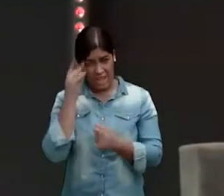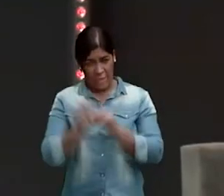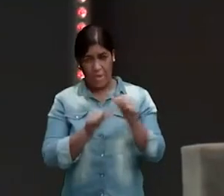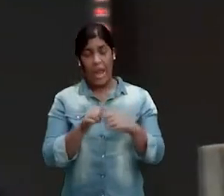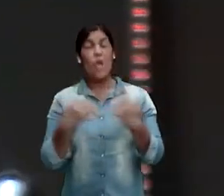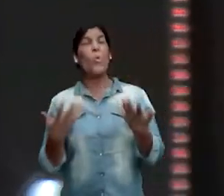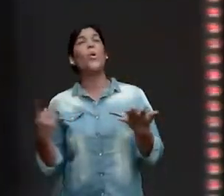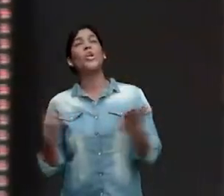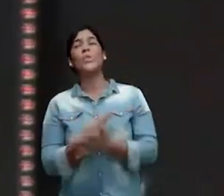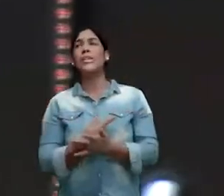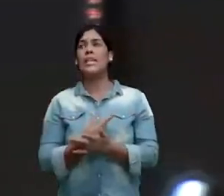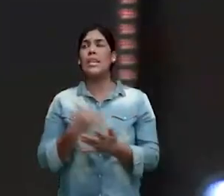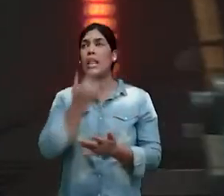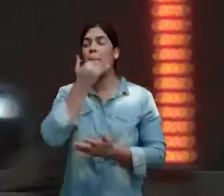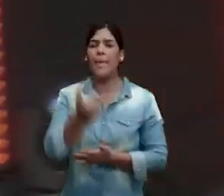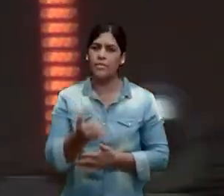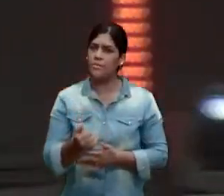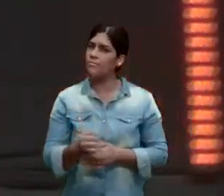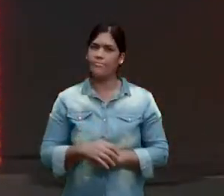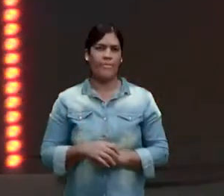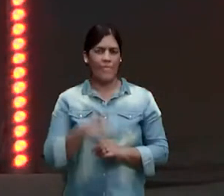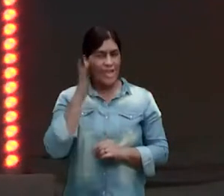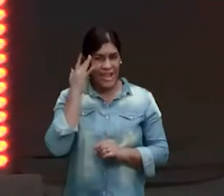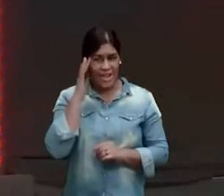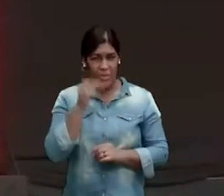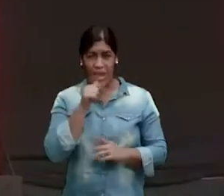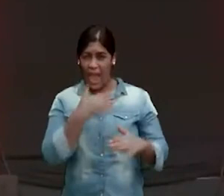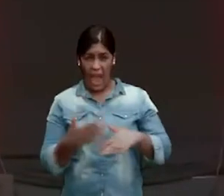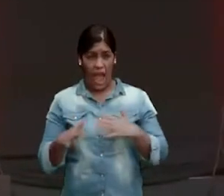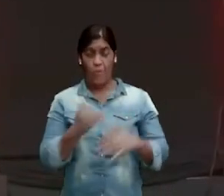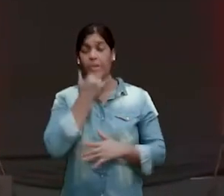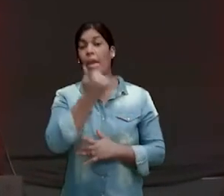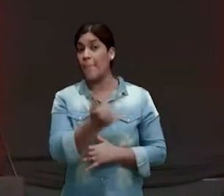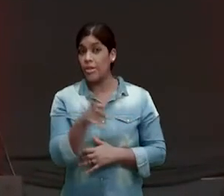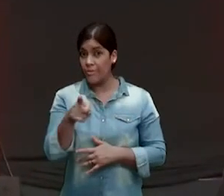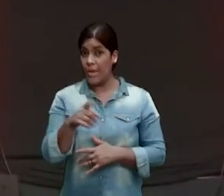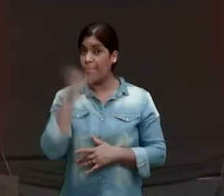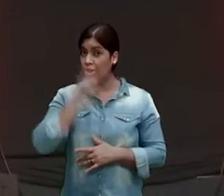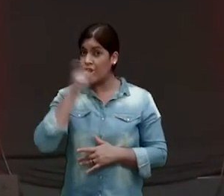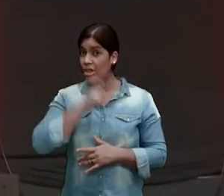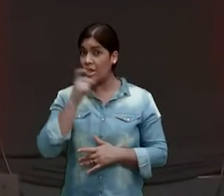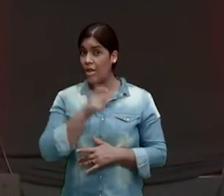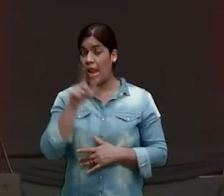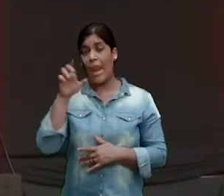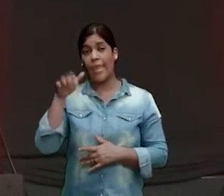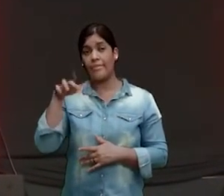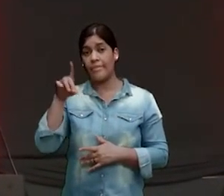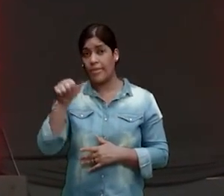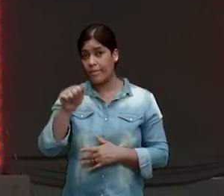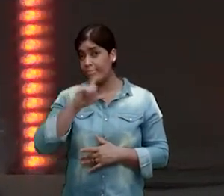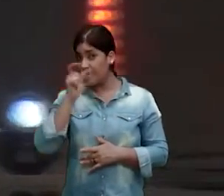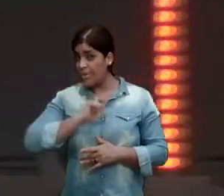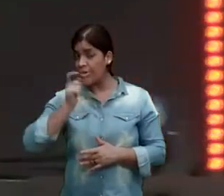quando acontecer isso é aquilo você tá achando que a água vai mover no tanque você tá acreditando numa Lenda em mentira e